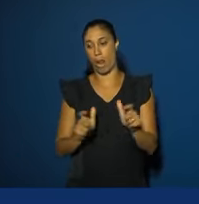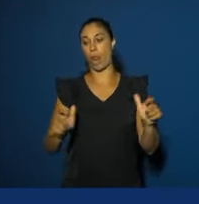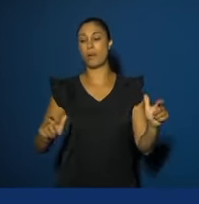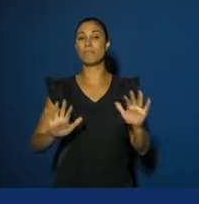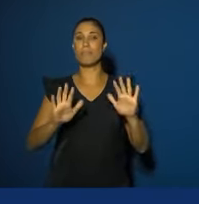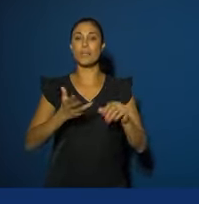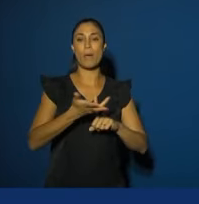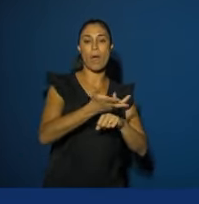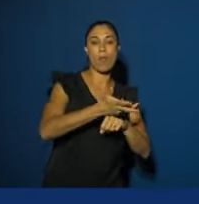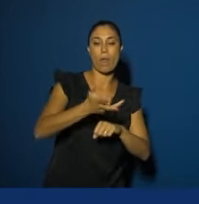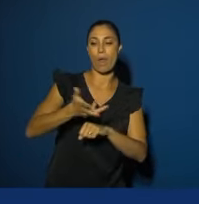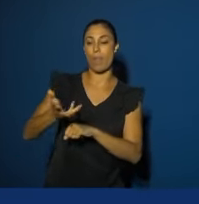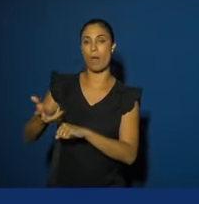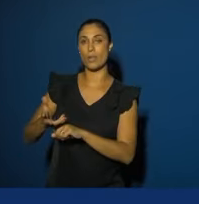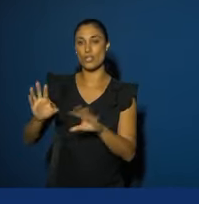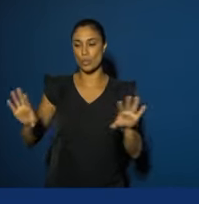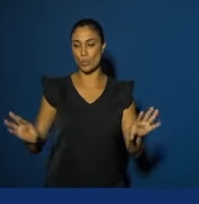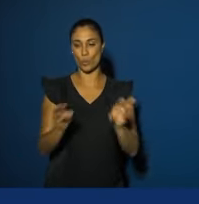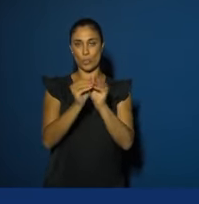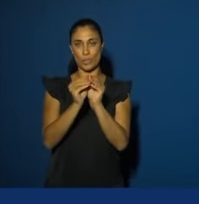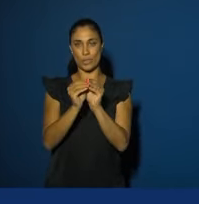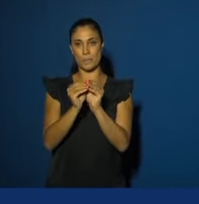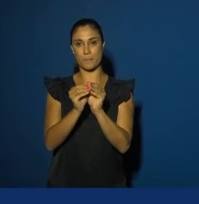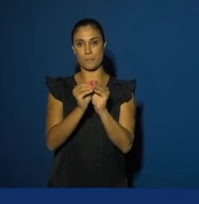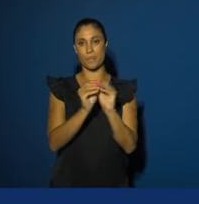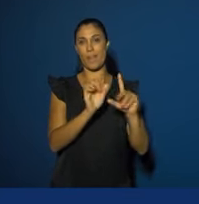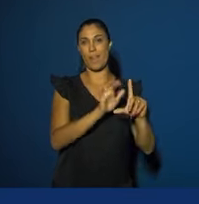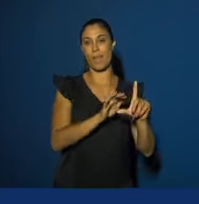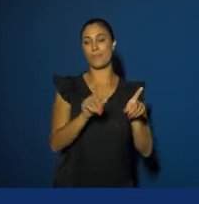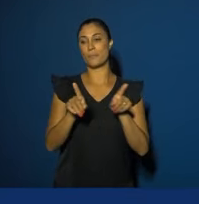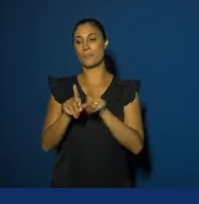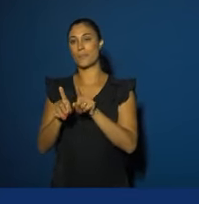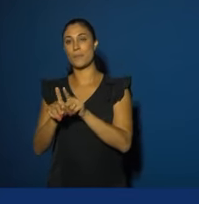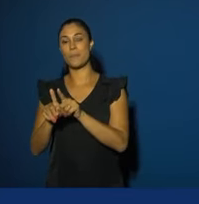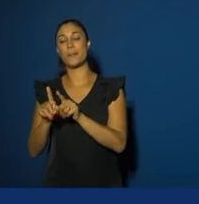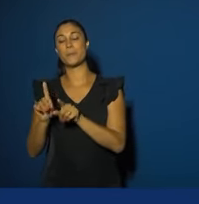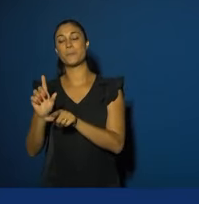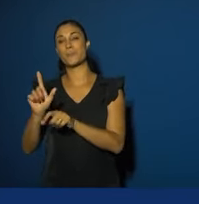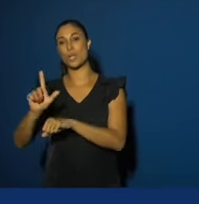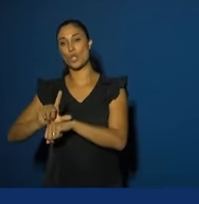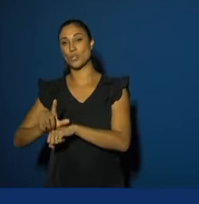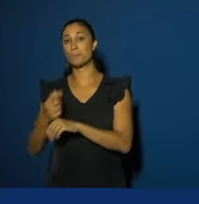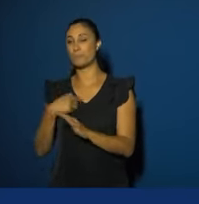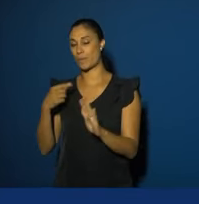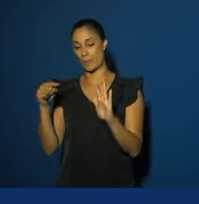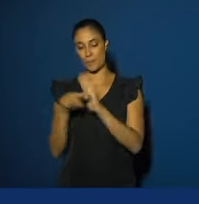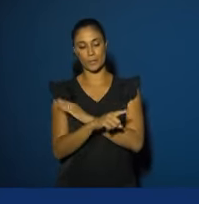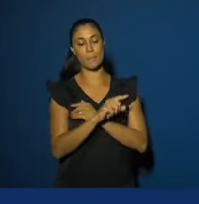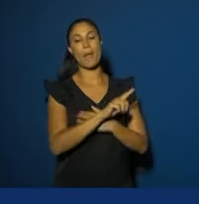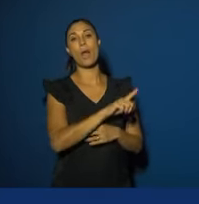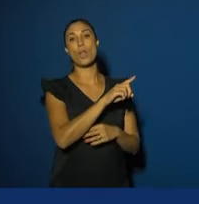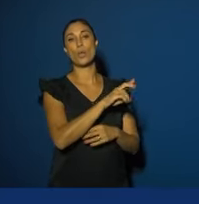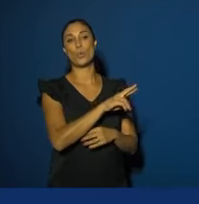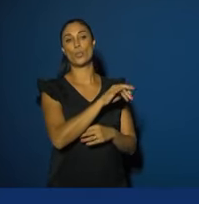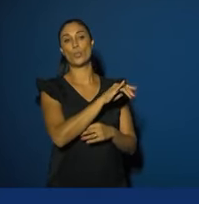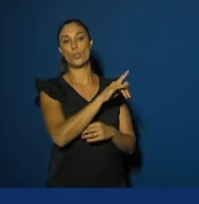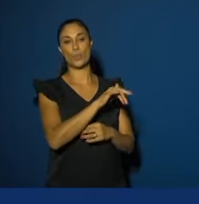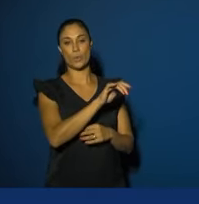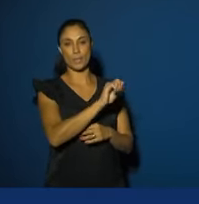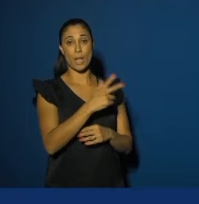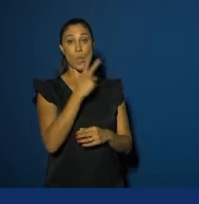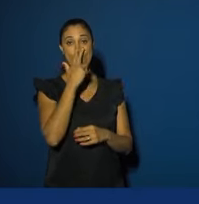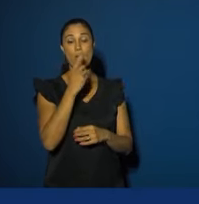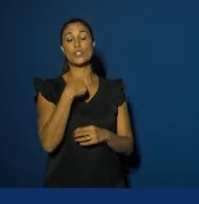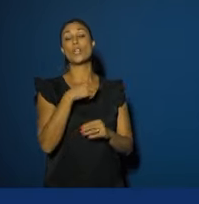aceleração de colocar tudo junto perfeito Cris eu queria passar pra luí a mesma pergunta luí estender para você e acho que o